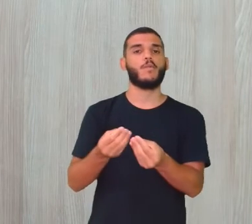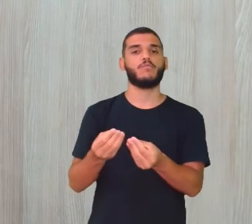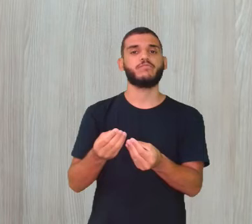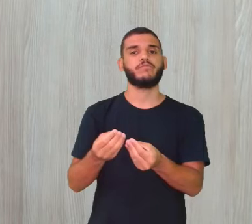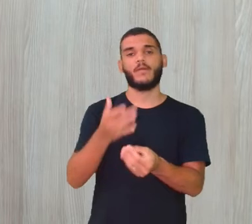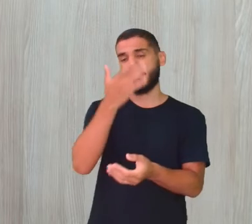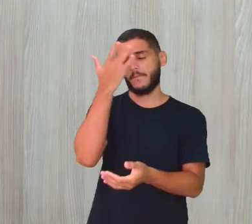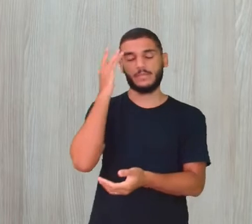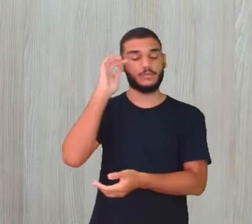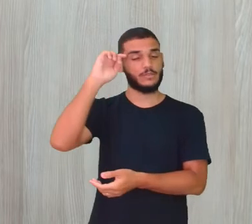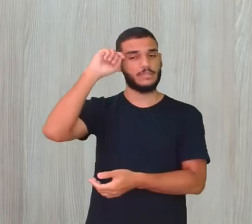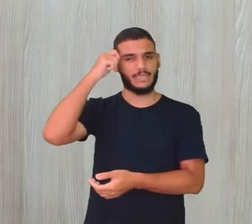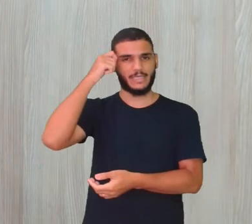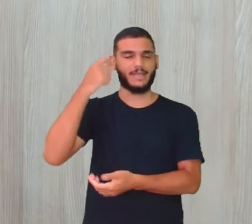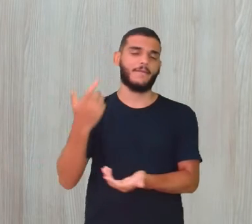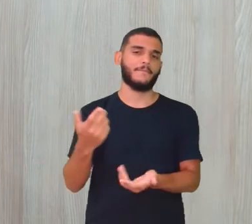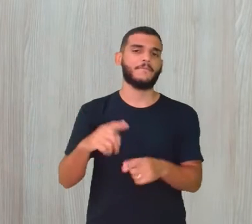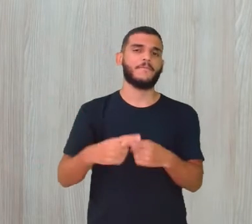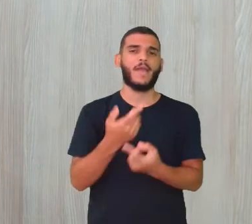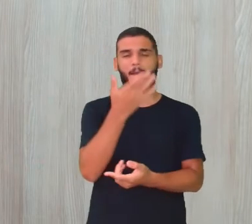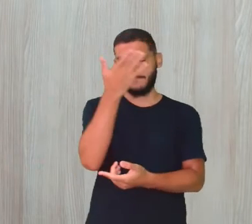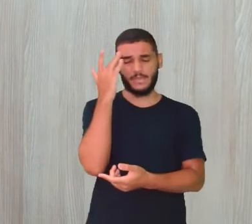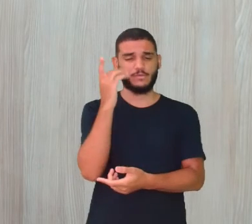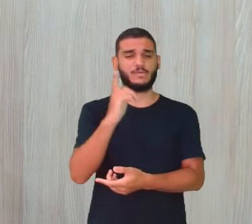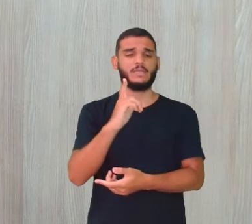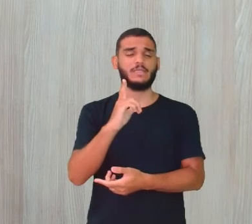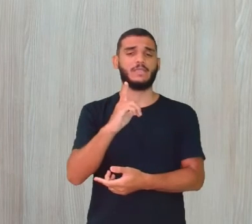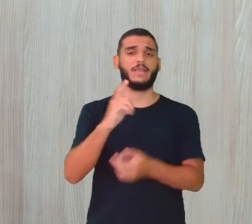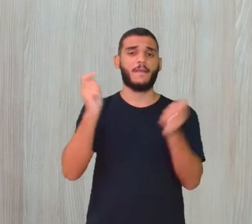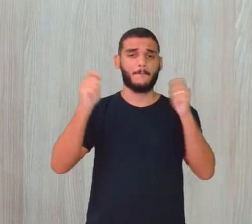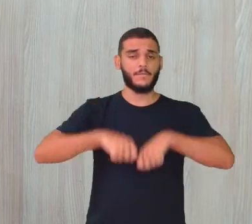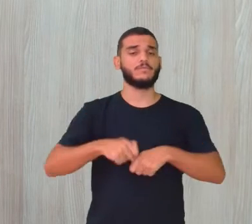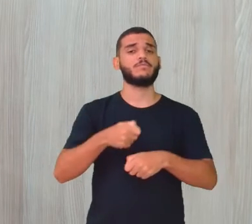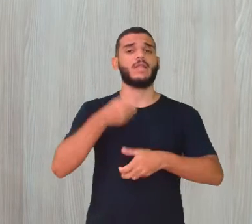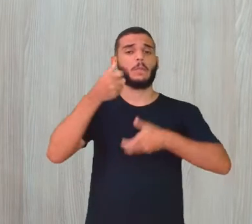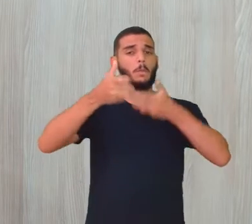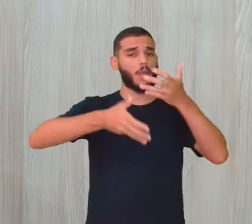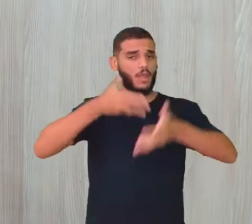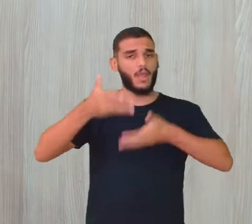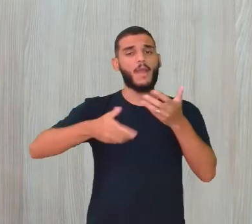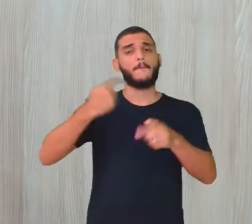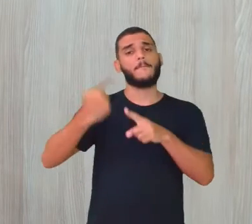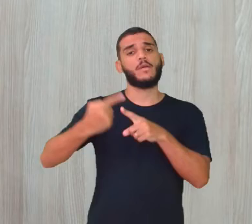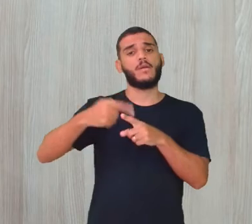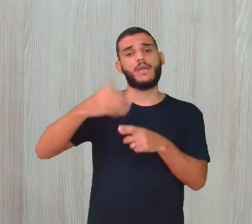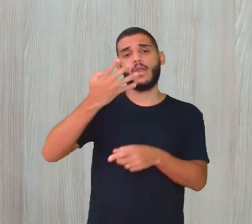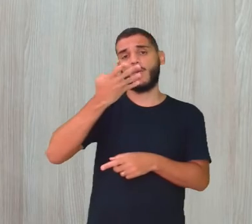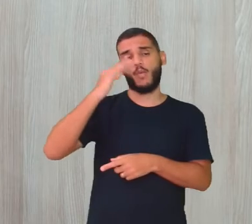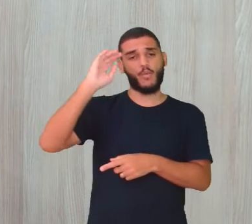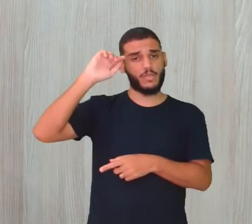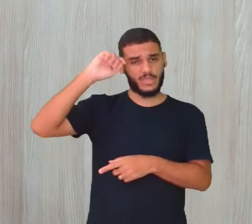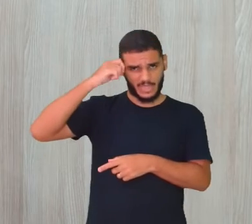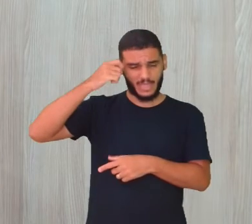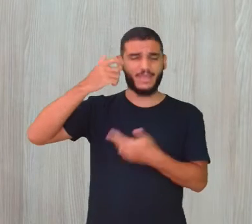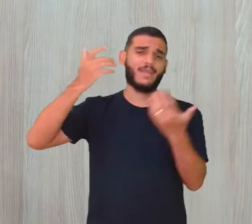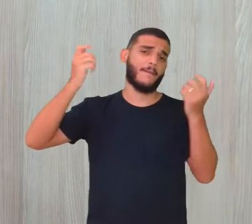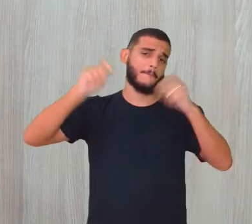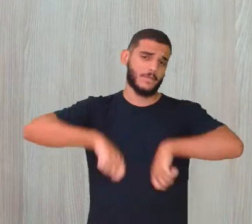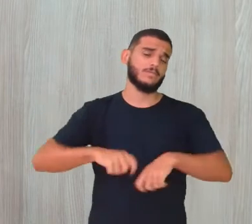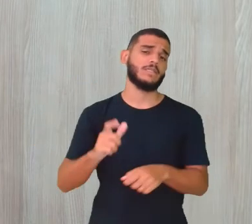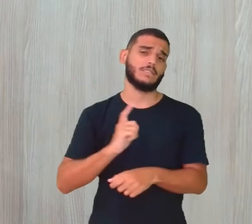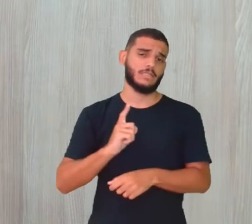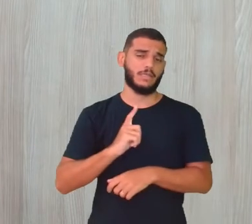de fala e tudo mais é um negro falando, mas a gente, enquanto, né, prática do antirracismo, a gente